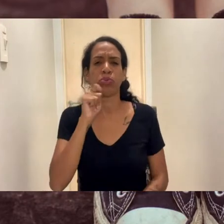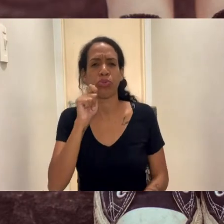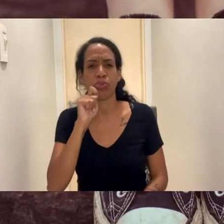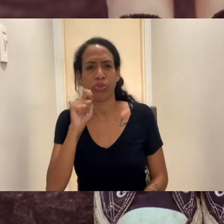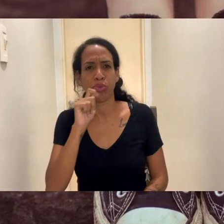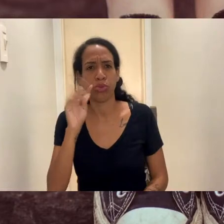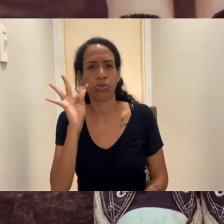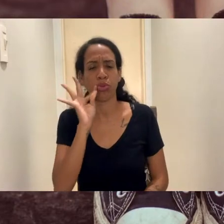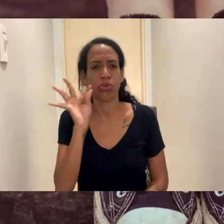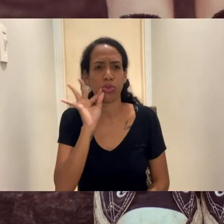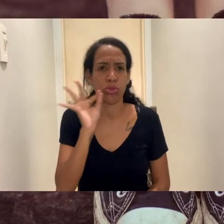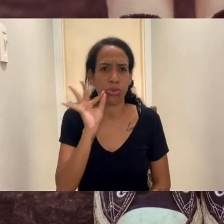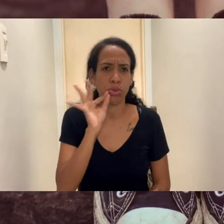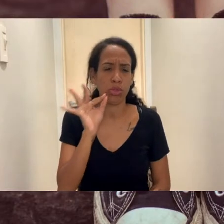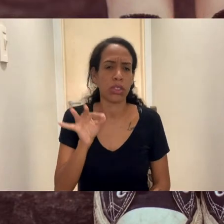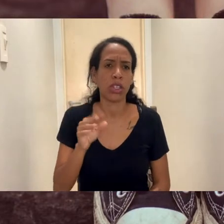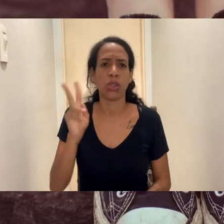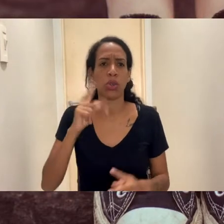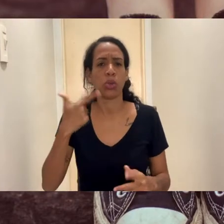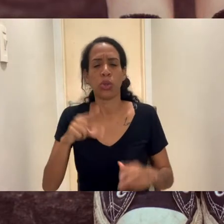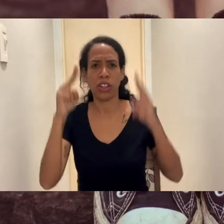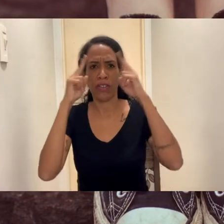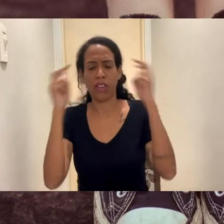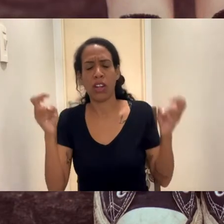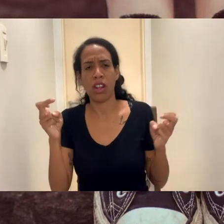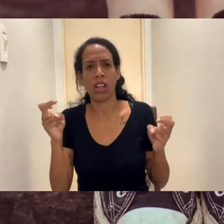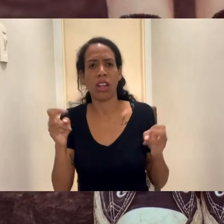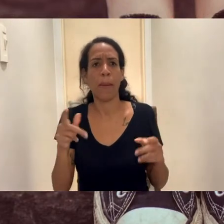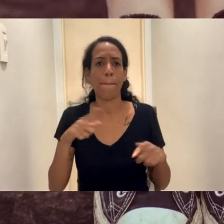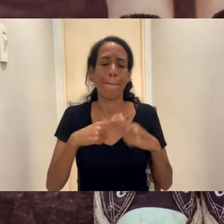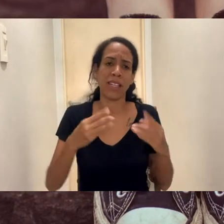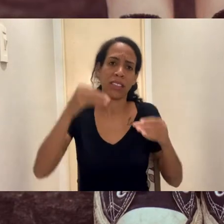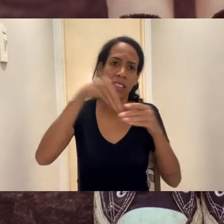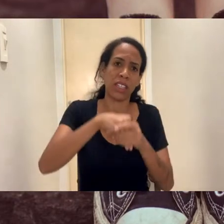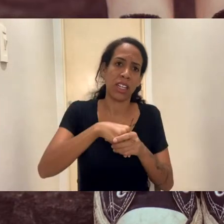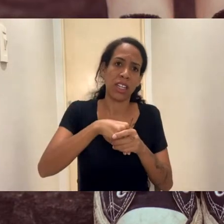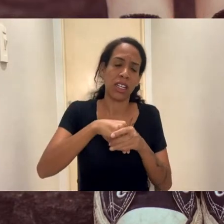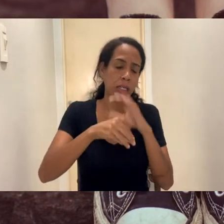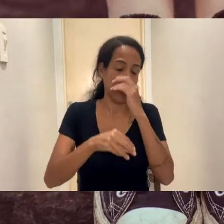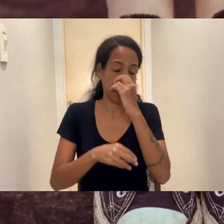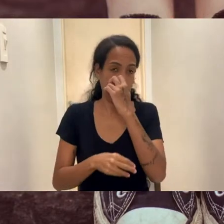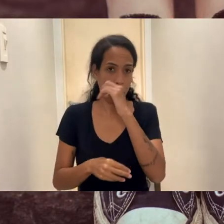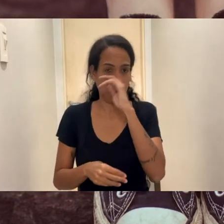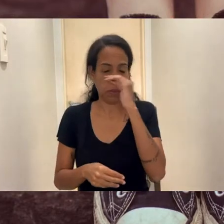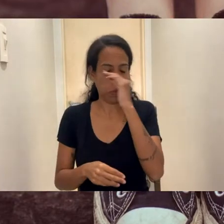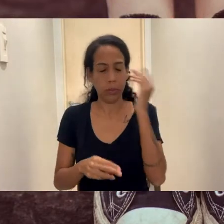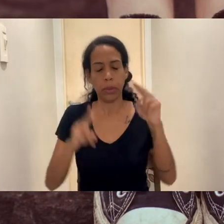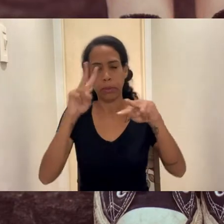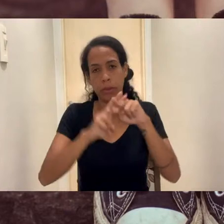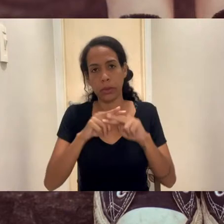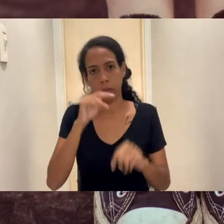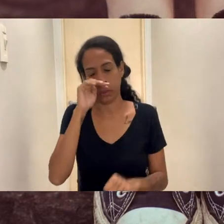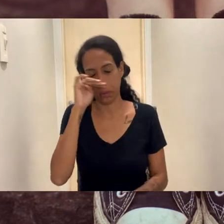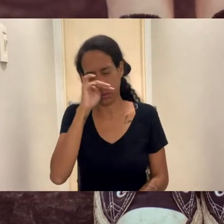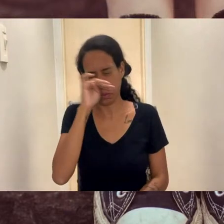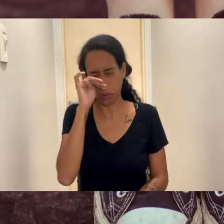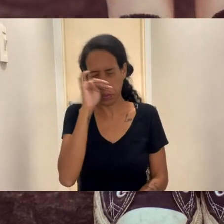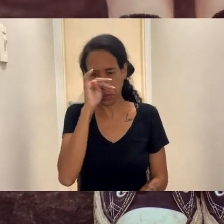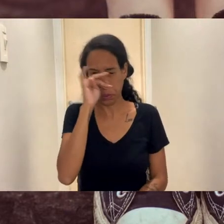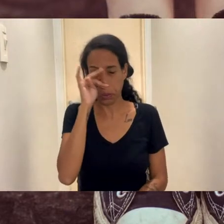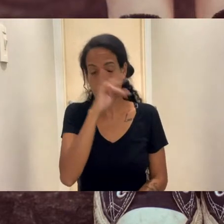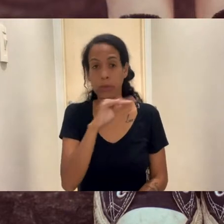eles são, embora não tenha violência ou grave ameaça, eles estão dentro das unidades de socioeducação. Então,